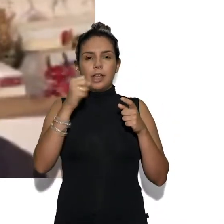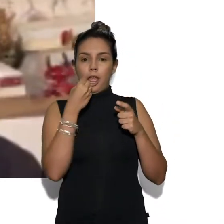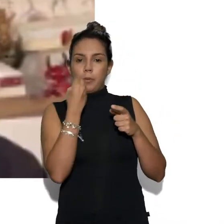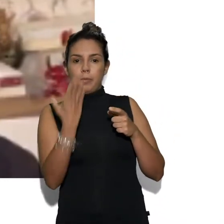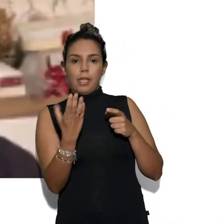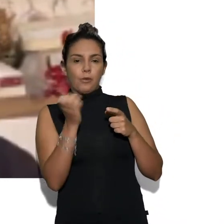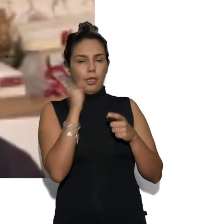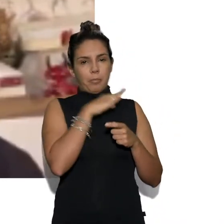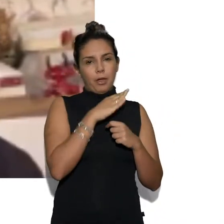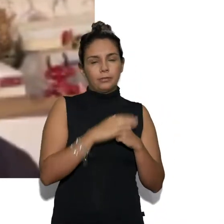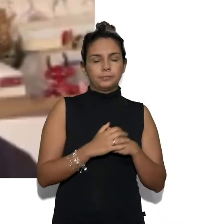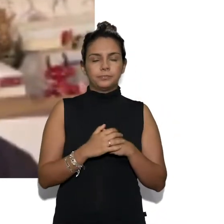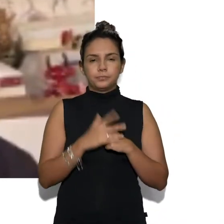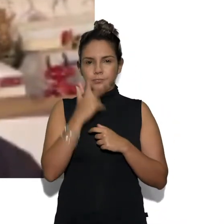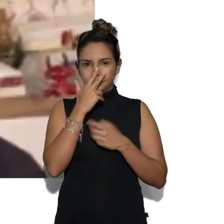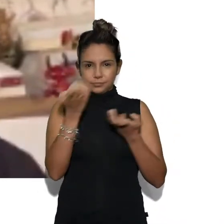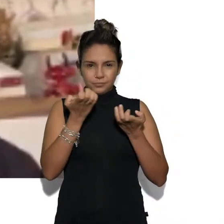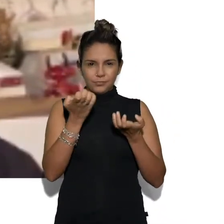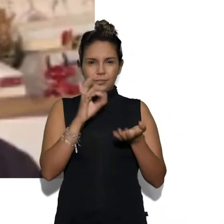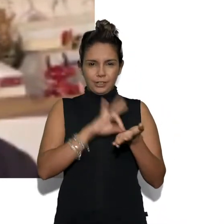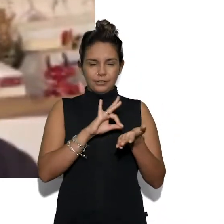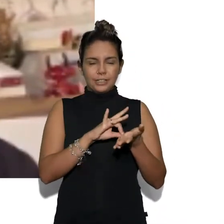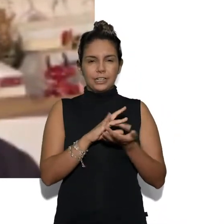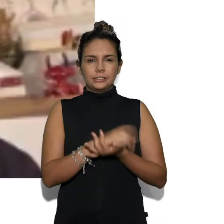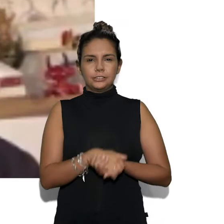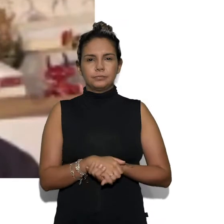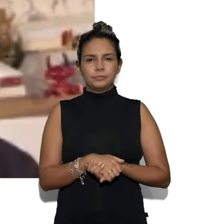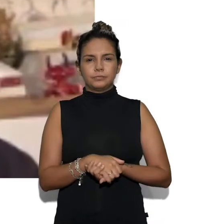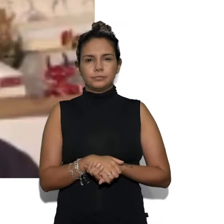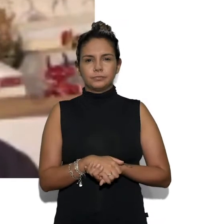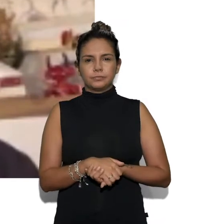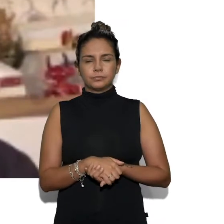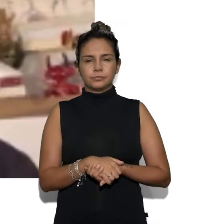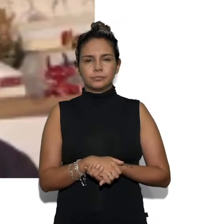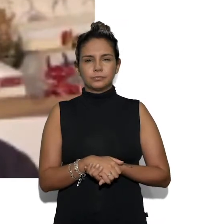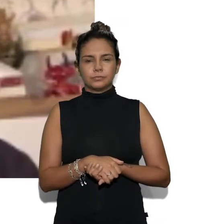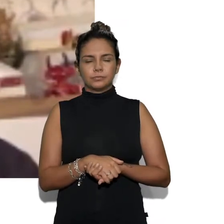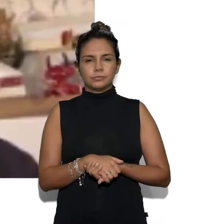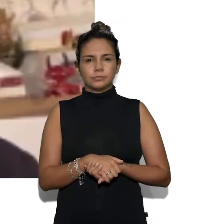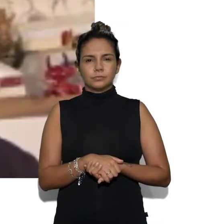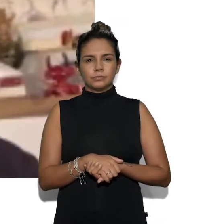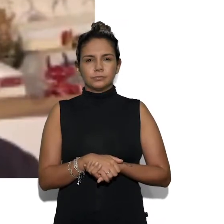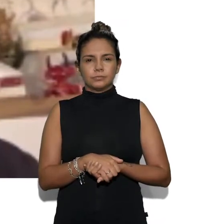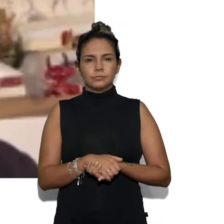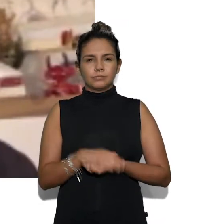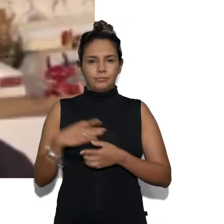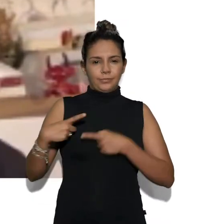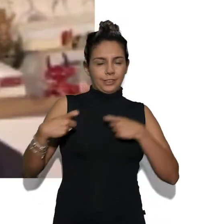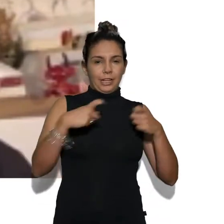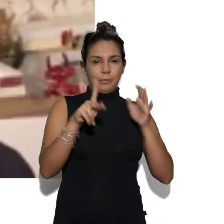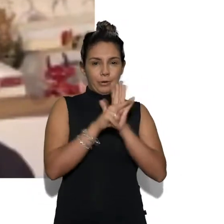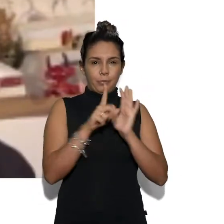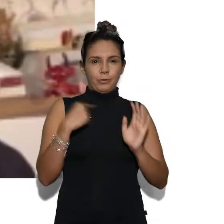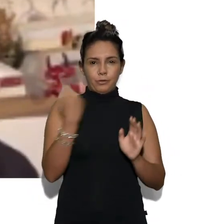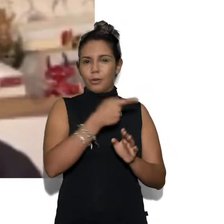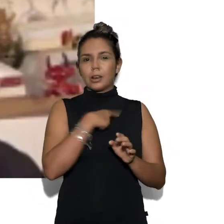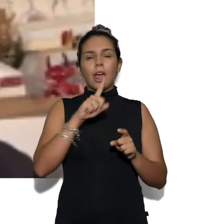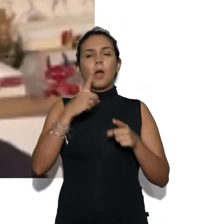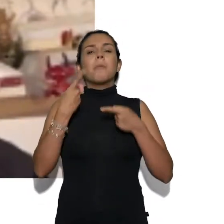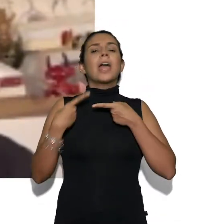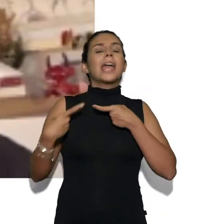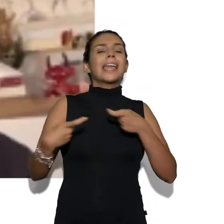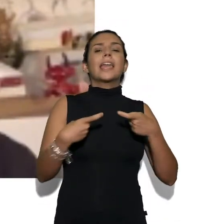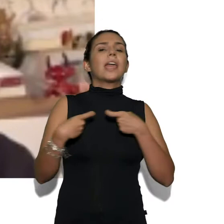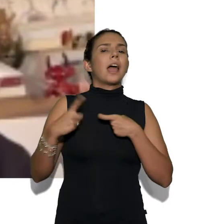mau. Eu acho que eu quis muito isso, assim, num tempo que me pareceu guerrear contra nós, porque isto não é exatamente uma